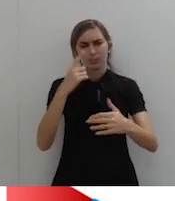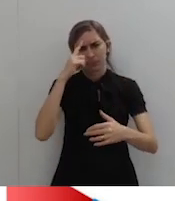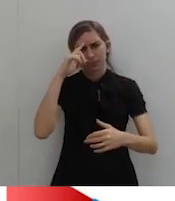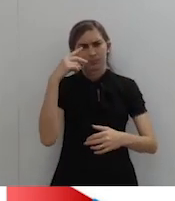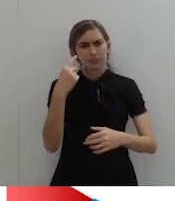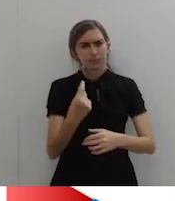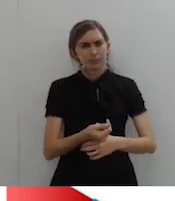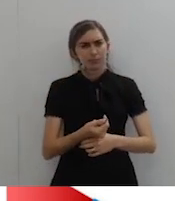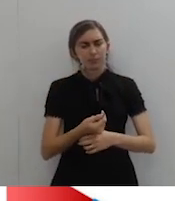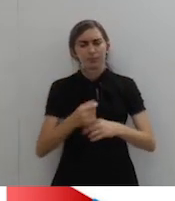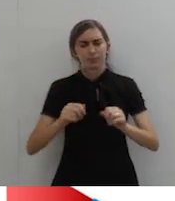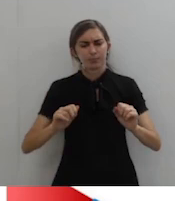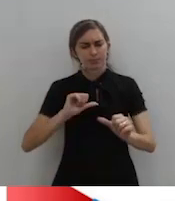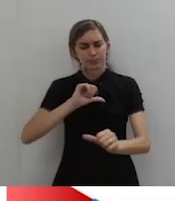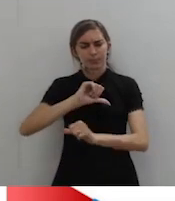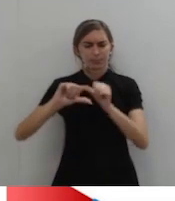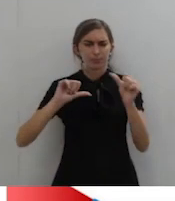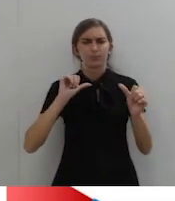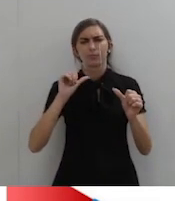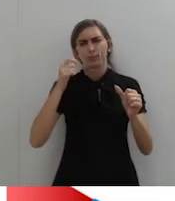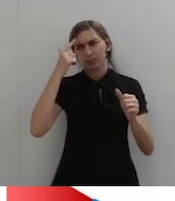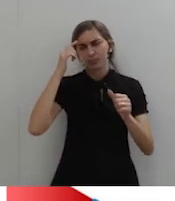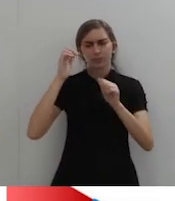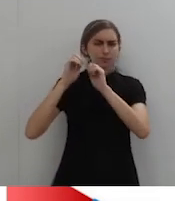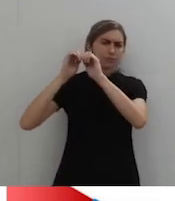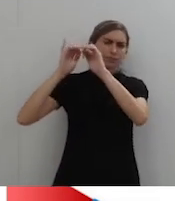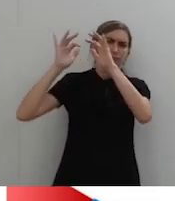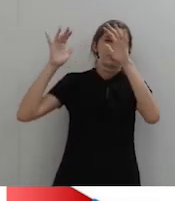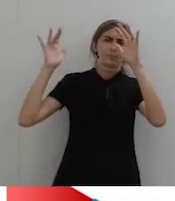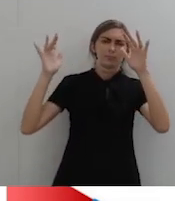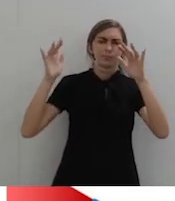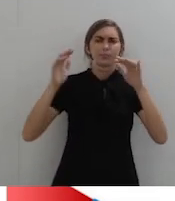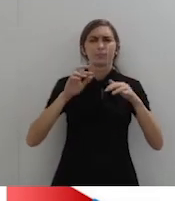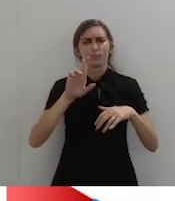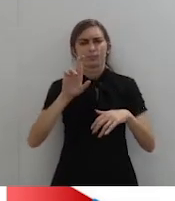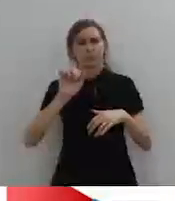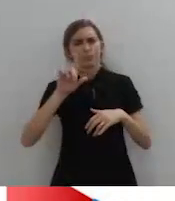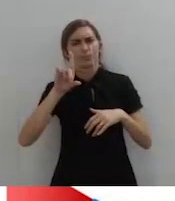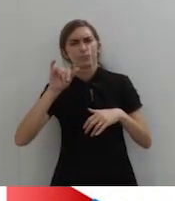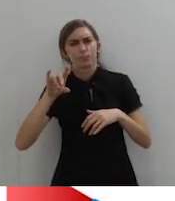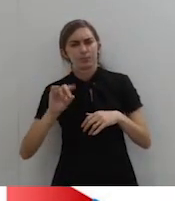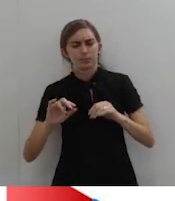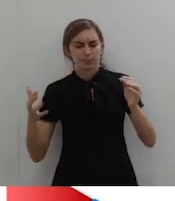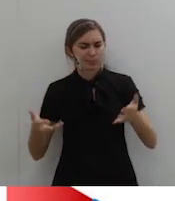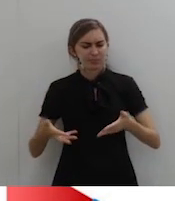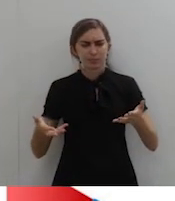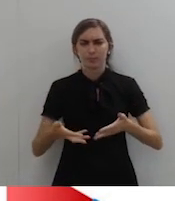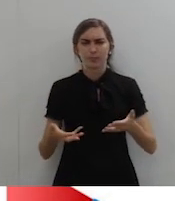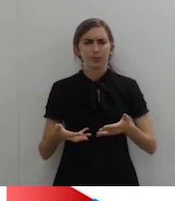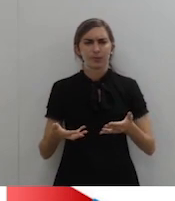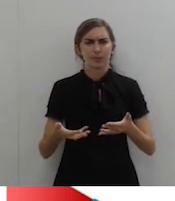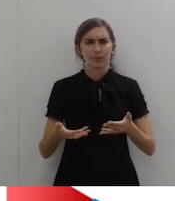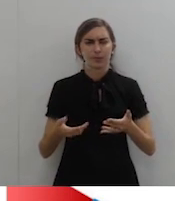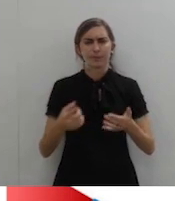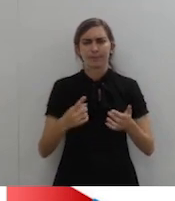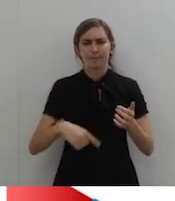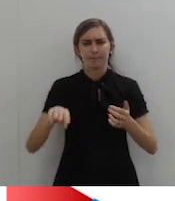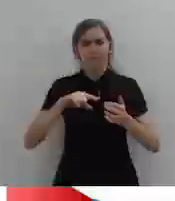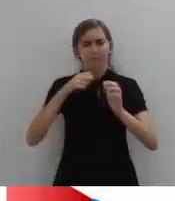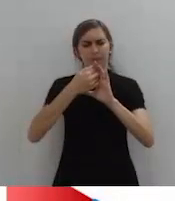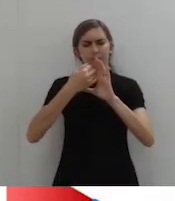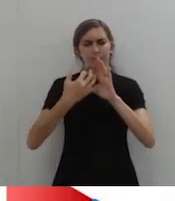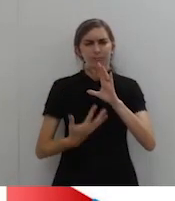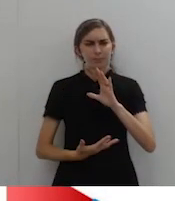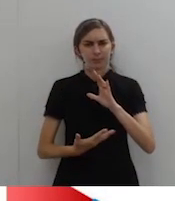processo criativo para modificar imaginariamente a realidade e o presente. Uma